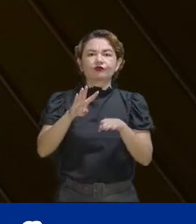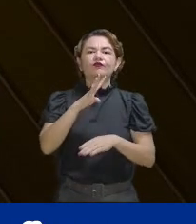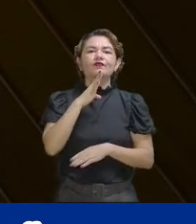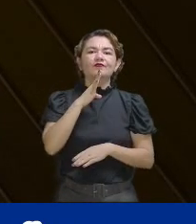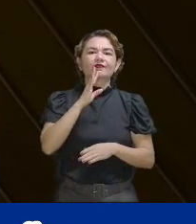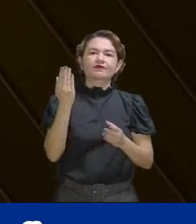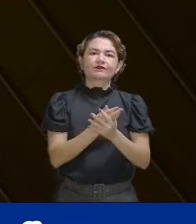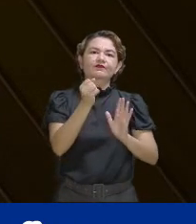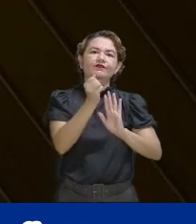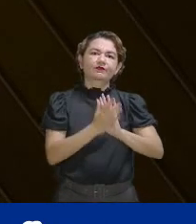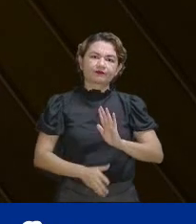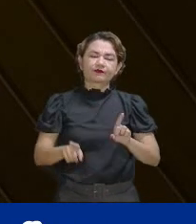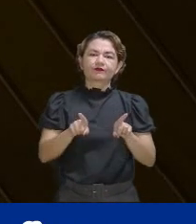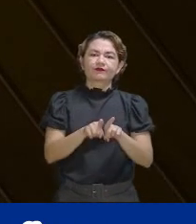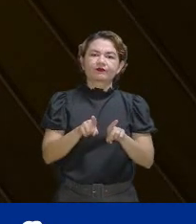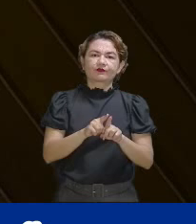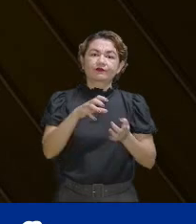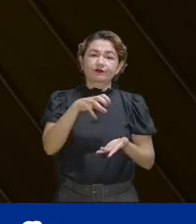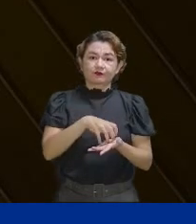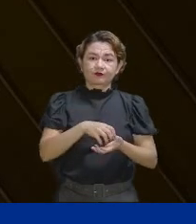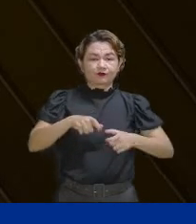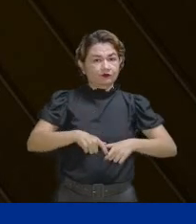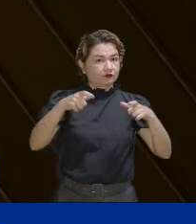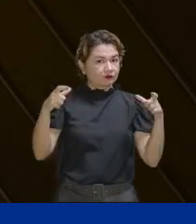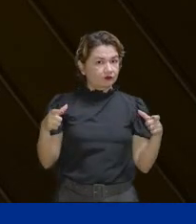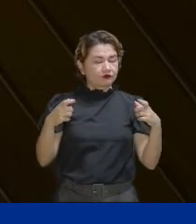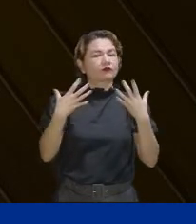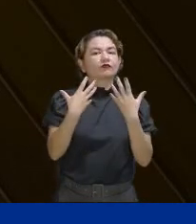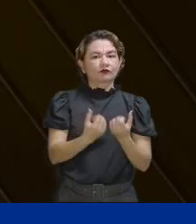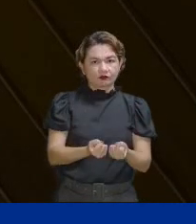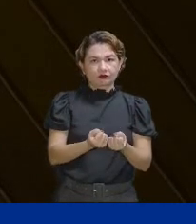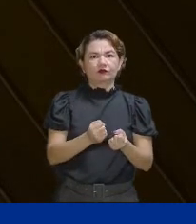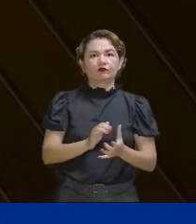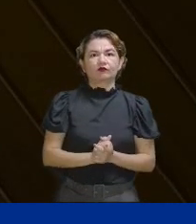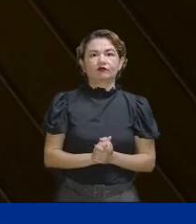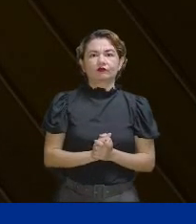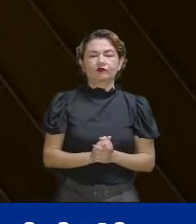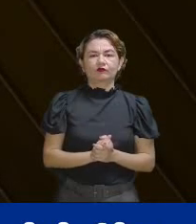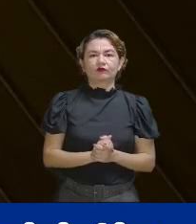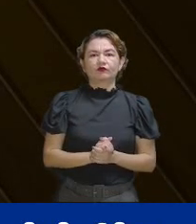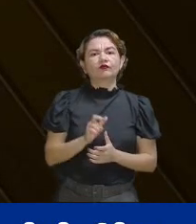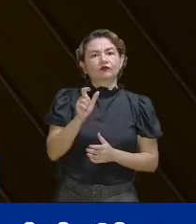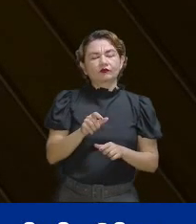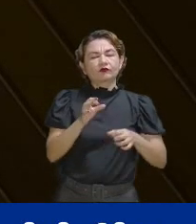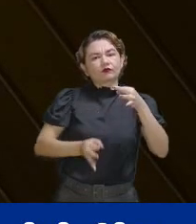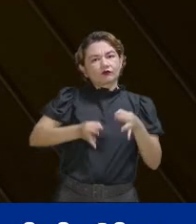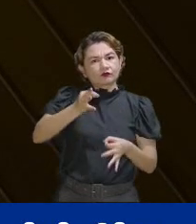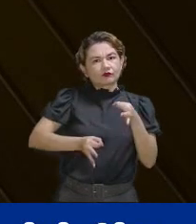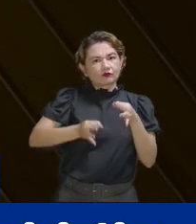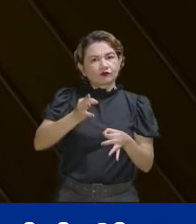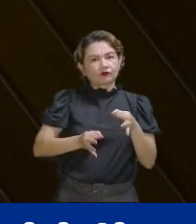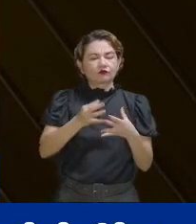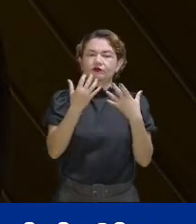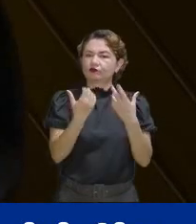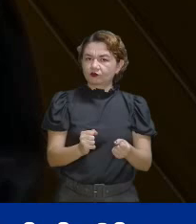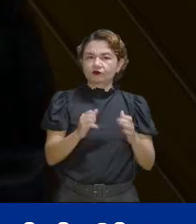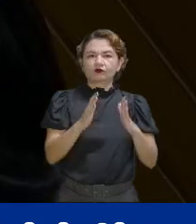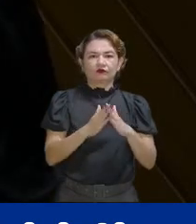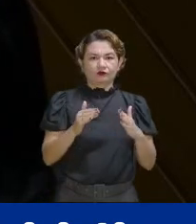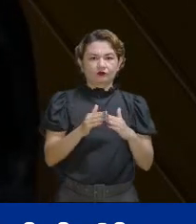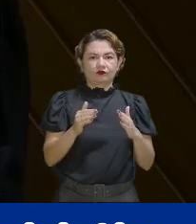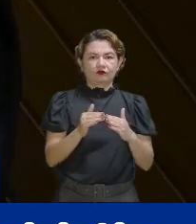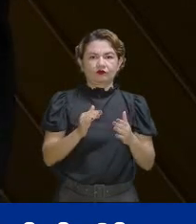conheceu dos embargos de declaração e, no mérito, por maioria, acolheu-os, com efeitos infringentes para, assim, julgar improcedentes os